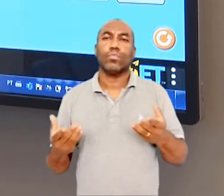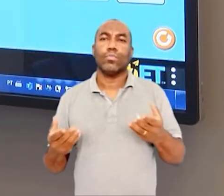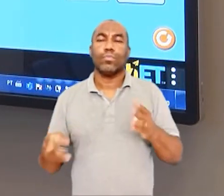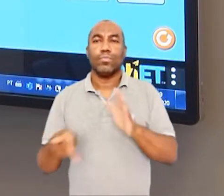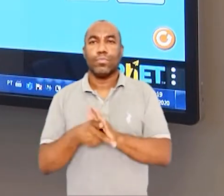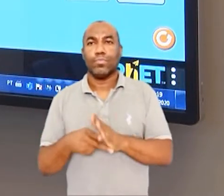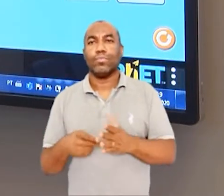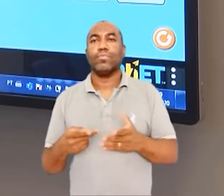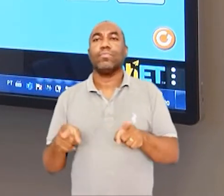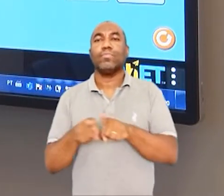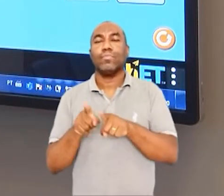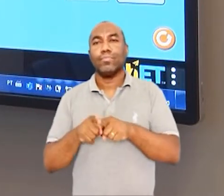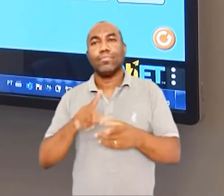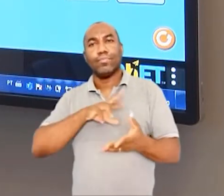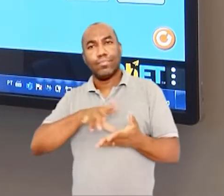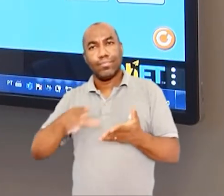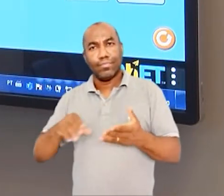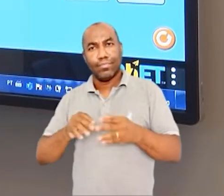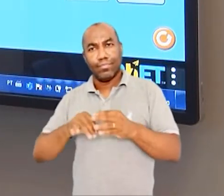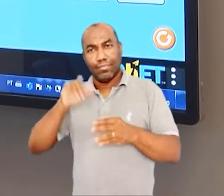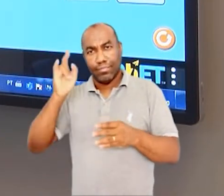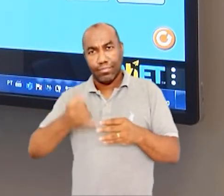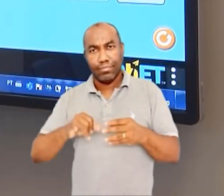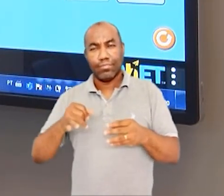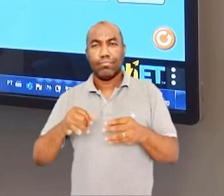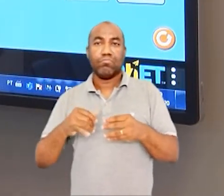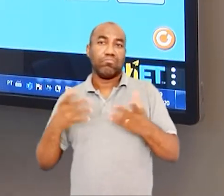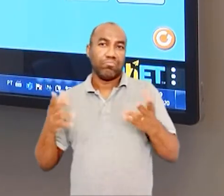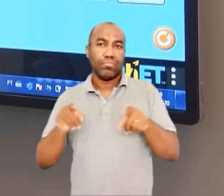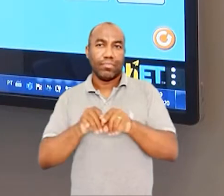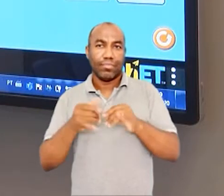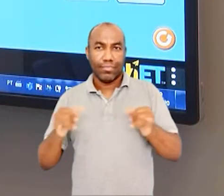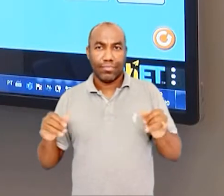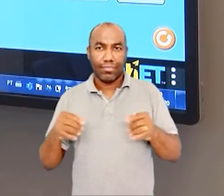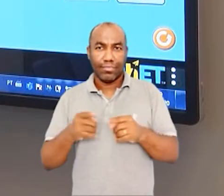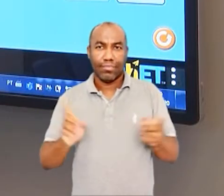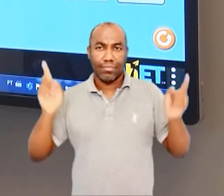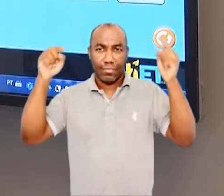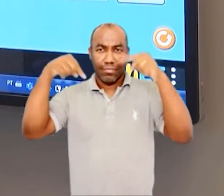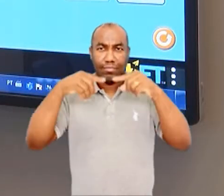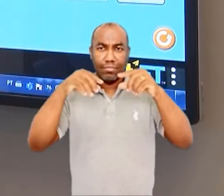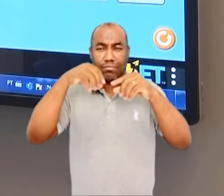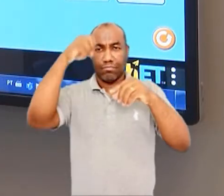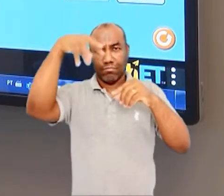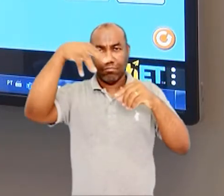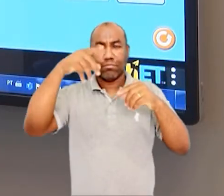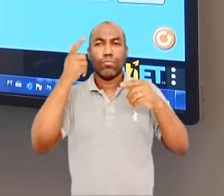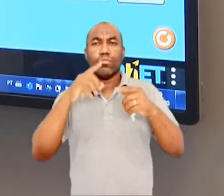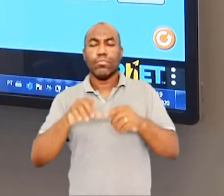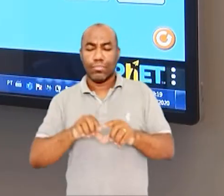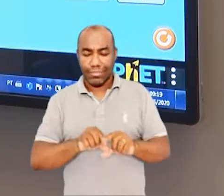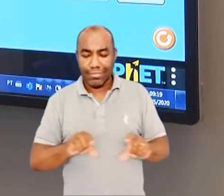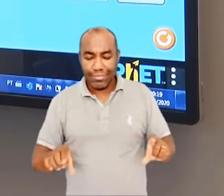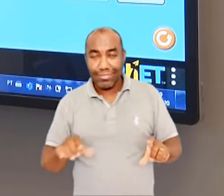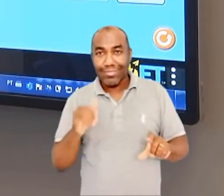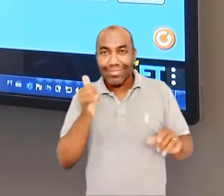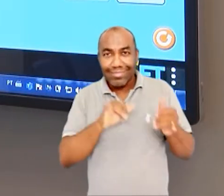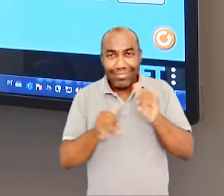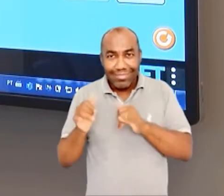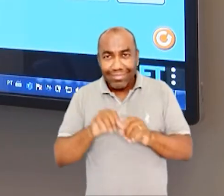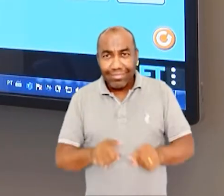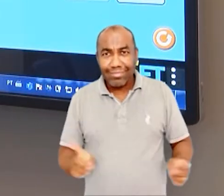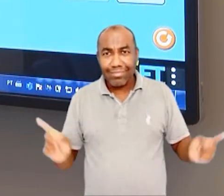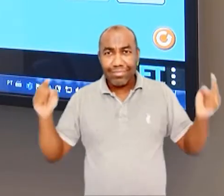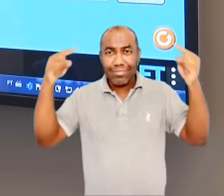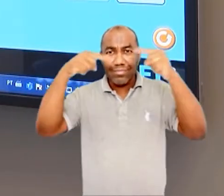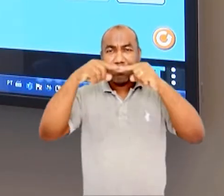da intensidade de corrente elétrica. Existe um sentido chamado sentido convencional, que eu preciso que você faça uma leitura